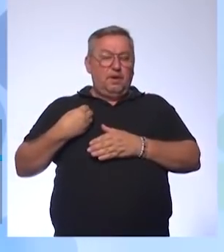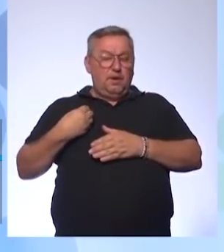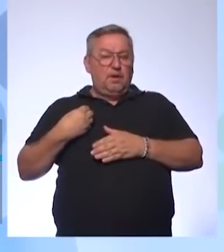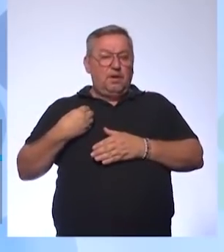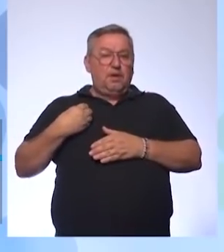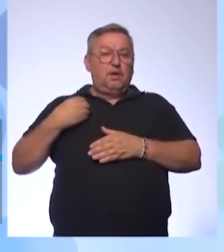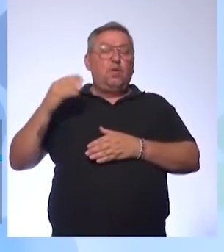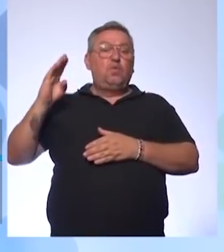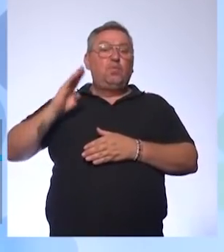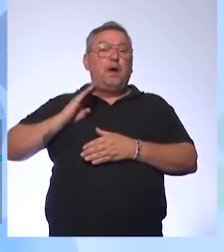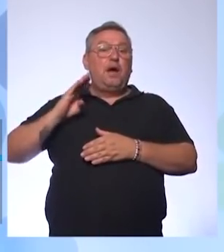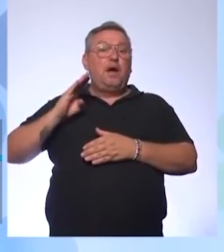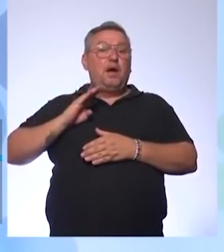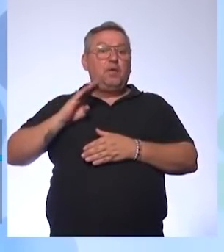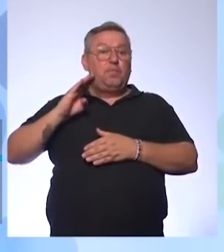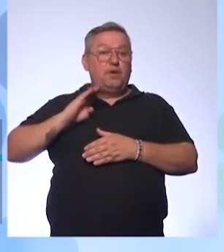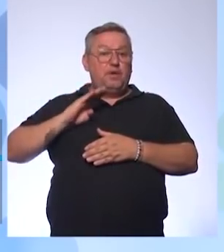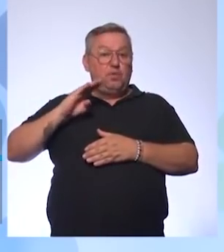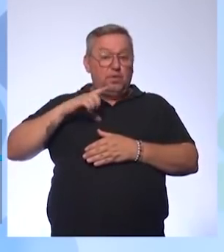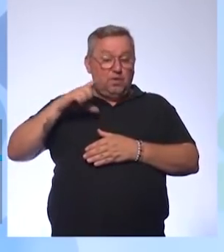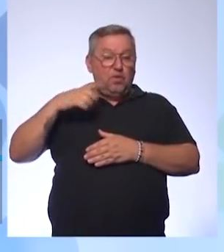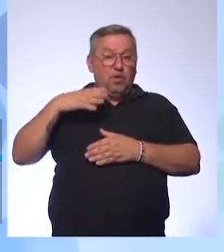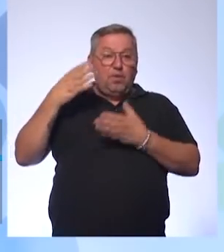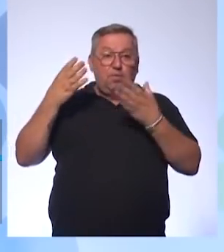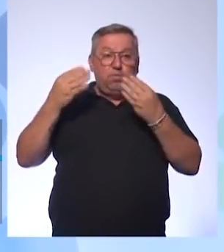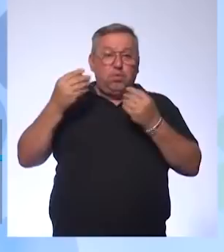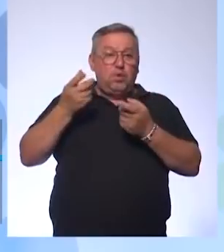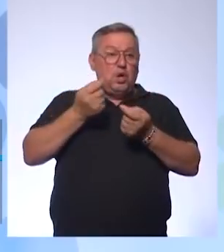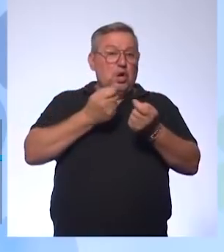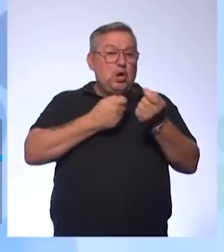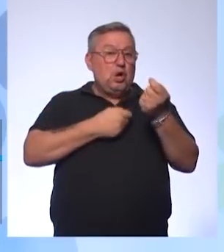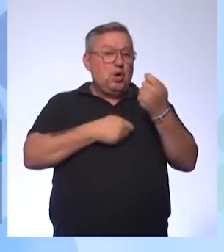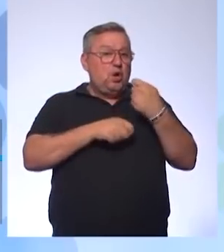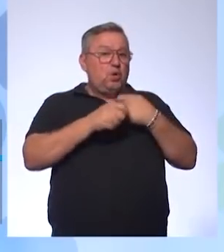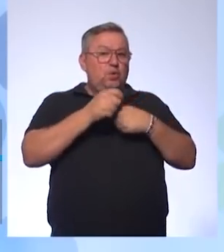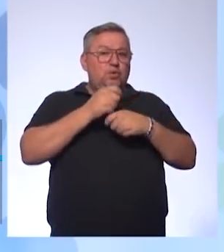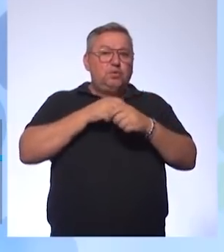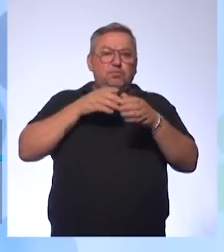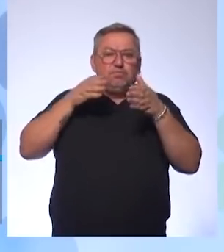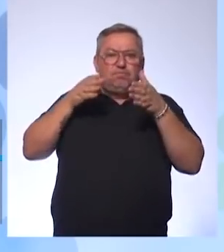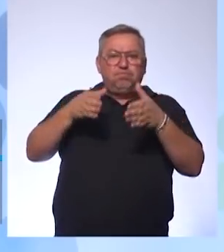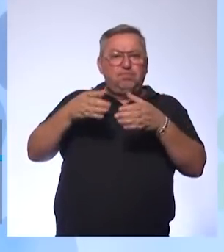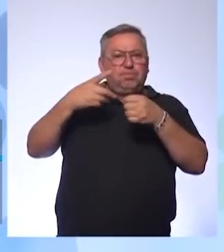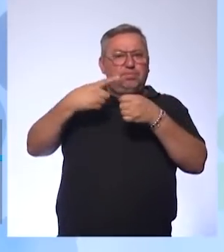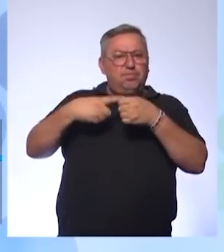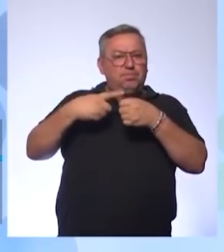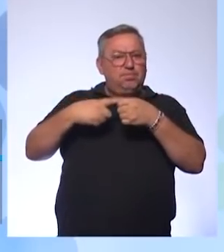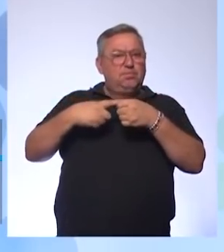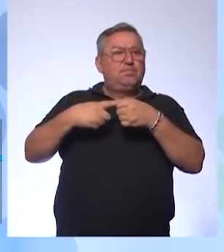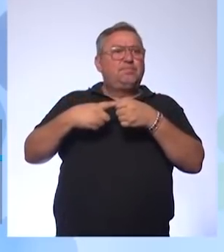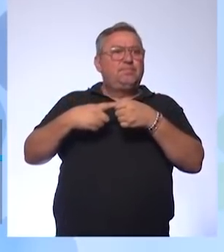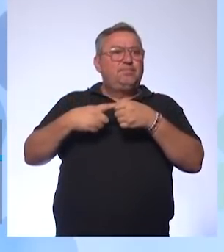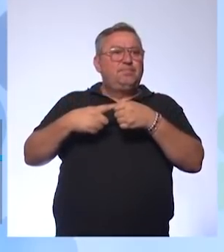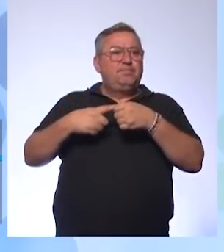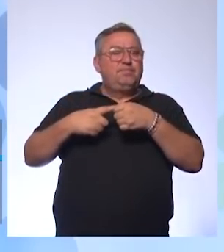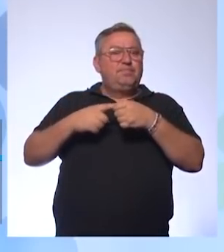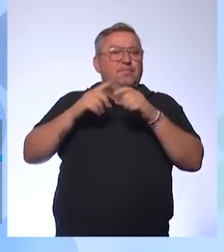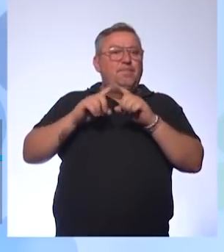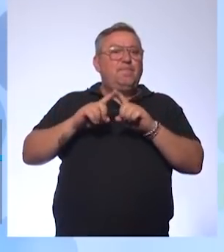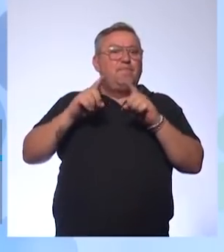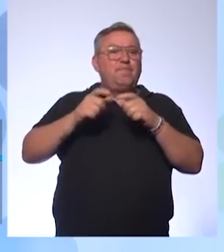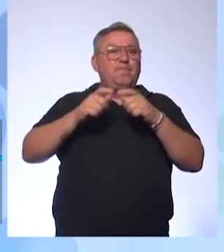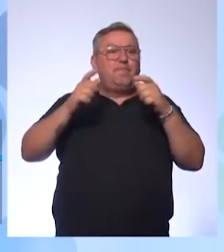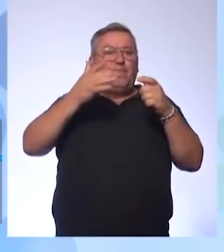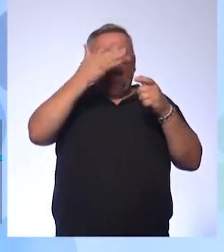antigo, tinha muito comércio. O mundo antigo ele era muito focado nas cidades, certo? A maioria das